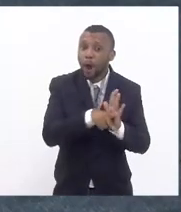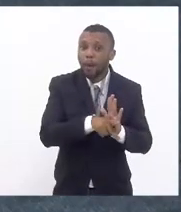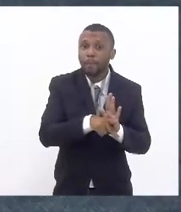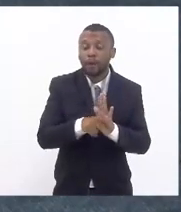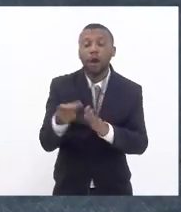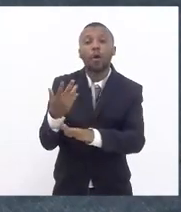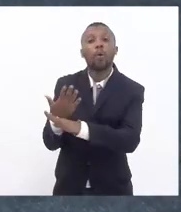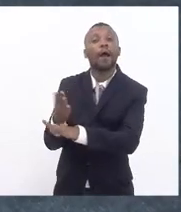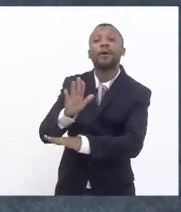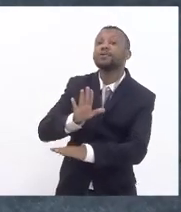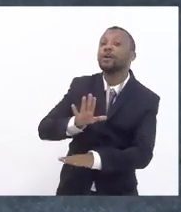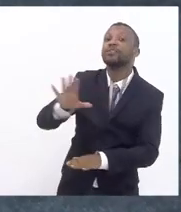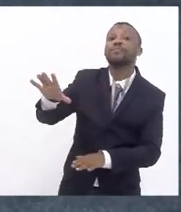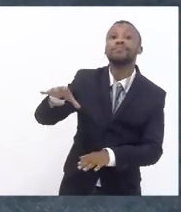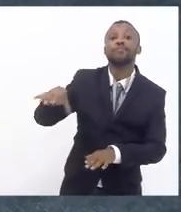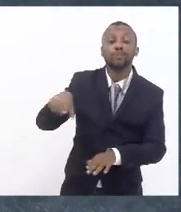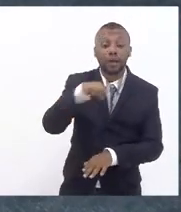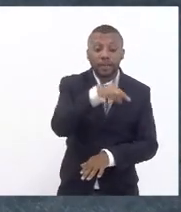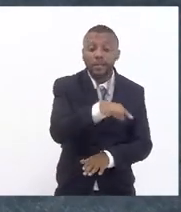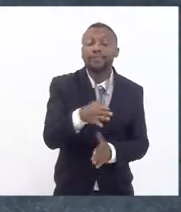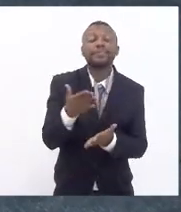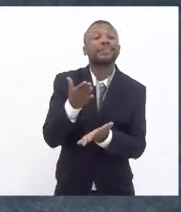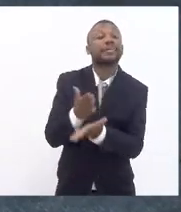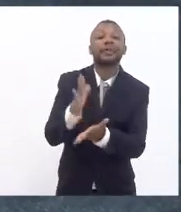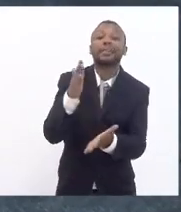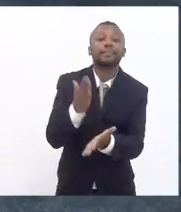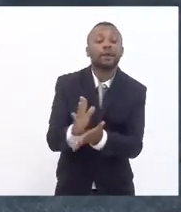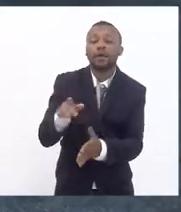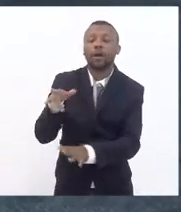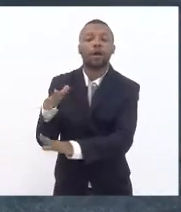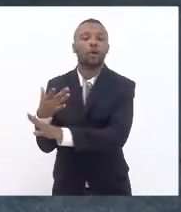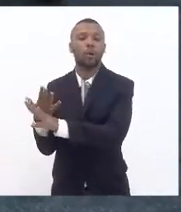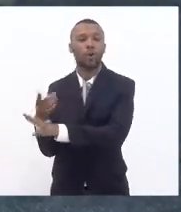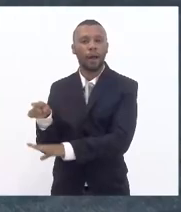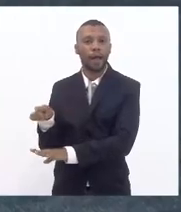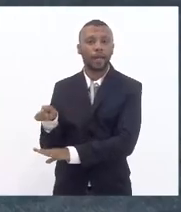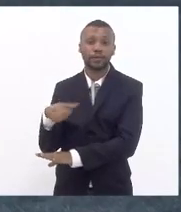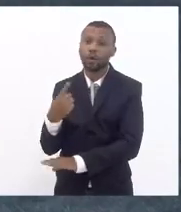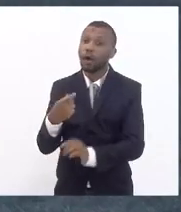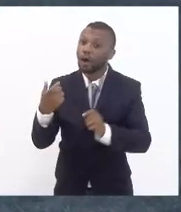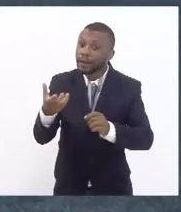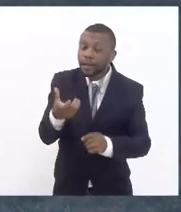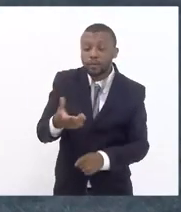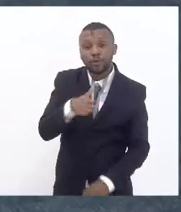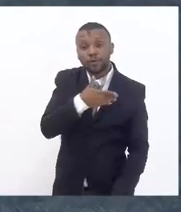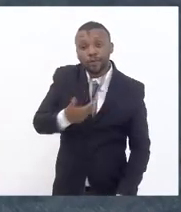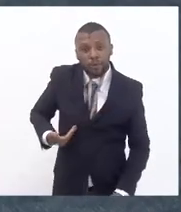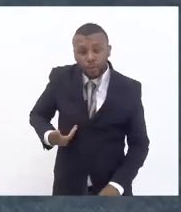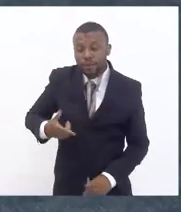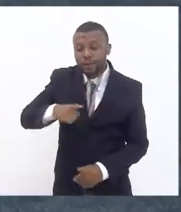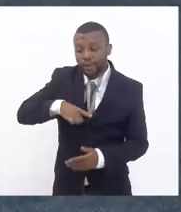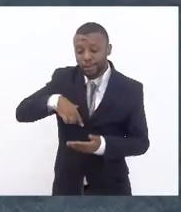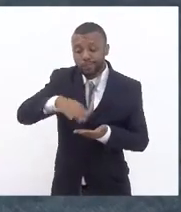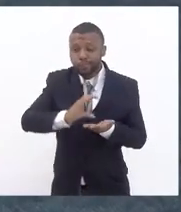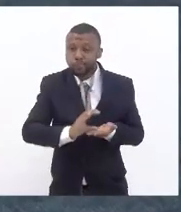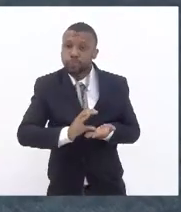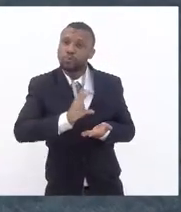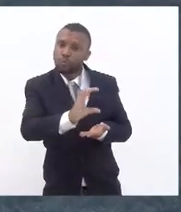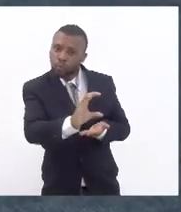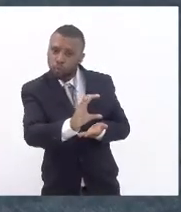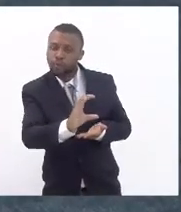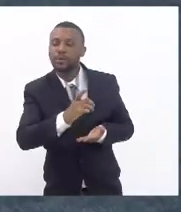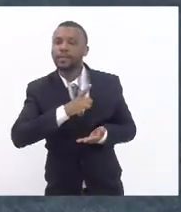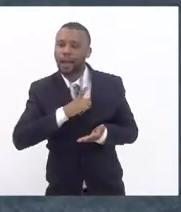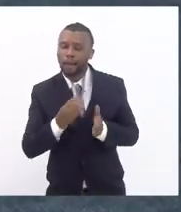é a UERJ. A UESO não tem nada a ver com a UERJ. Porque nós precisamos que o governador libere os recursos que ele tem que liberar, que está no